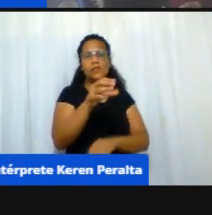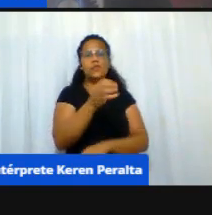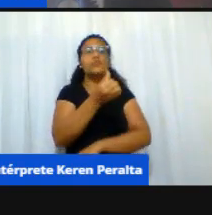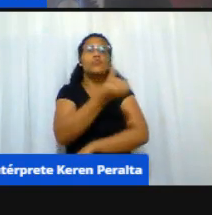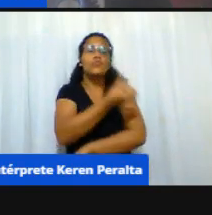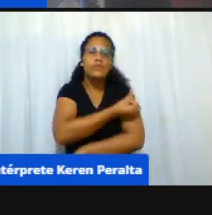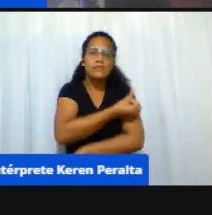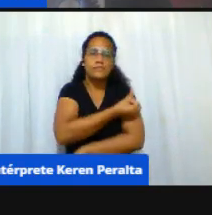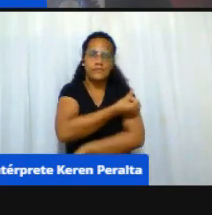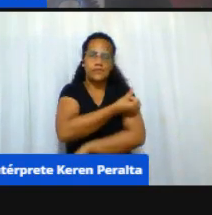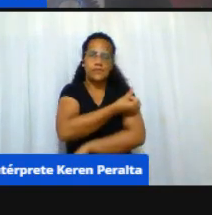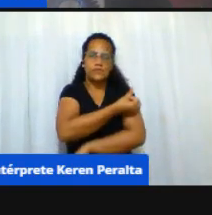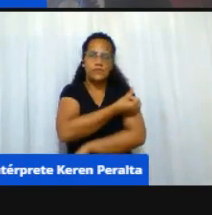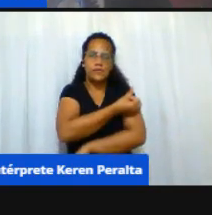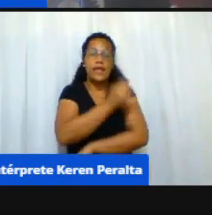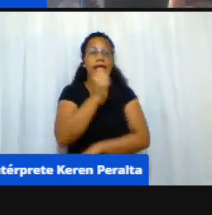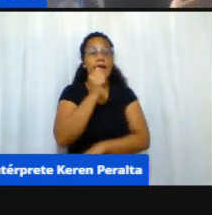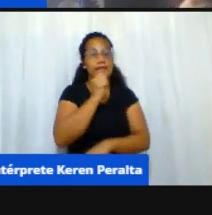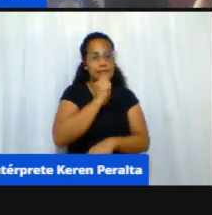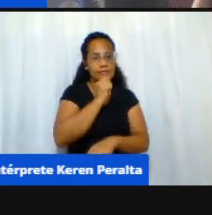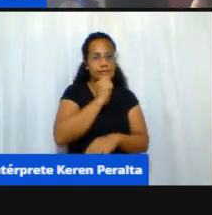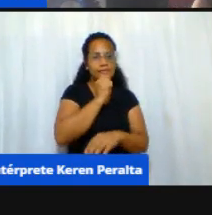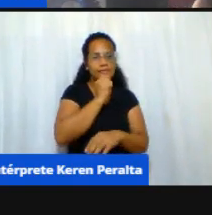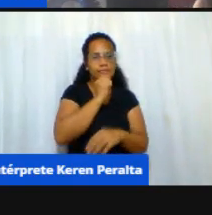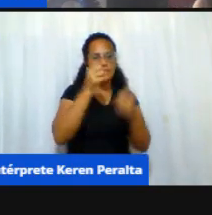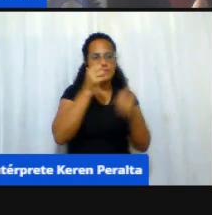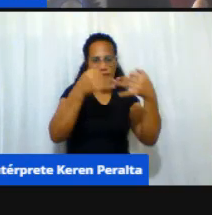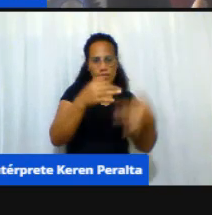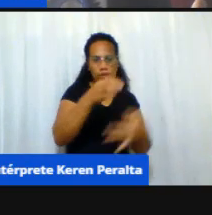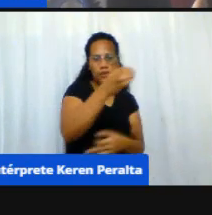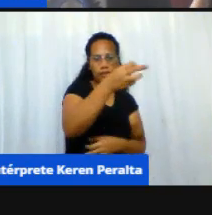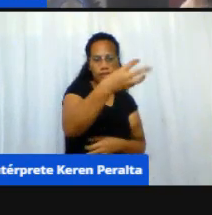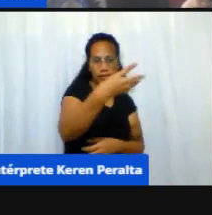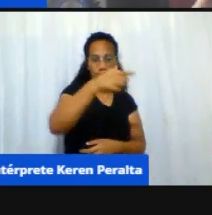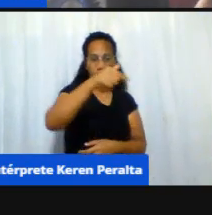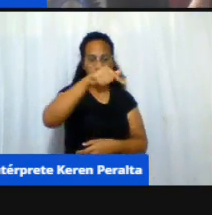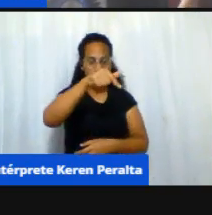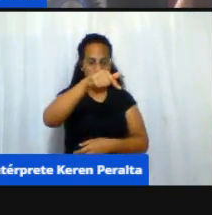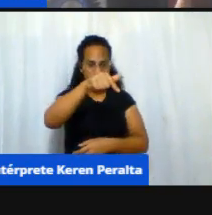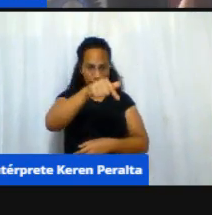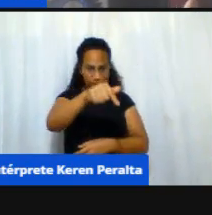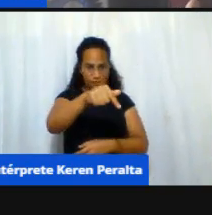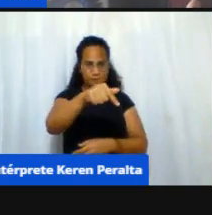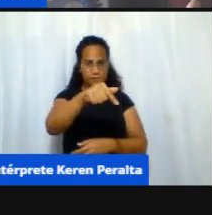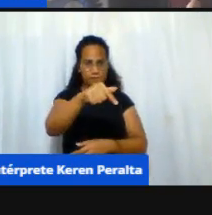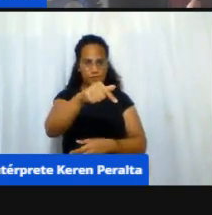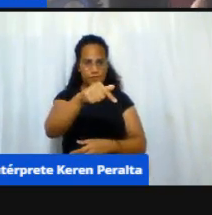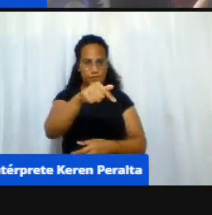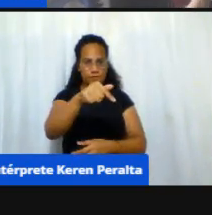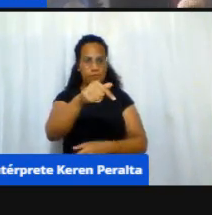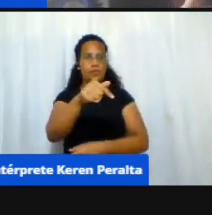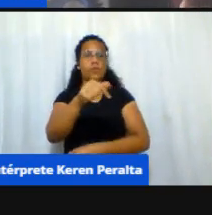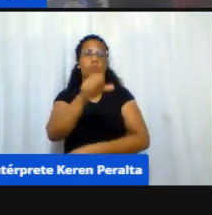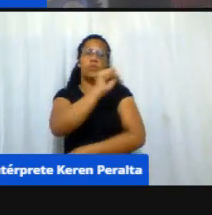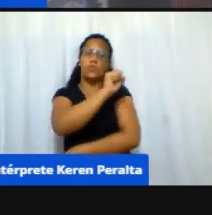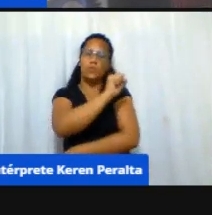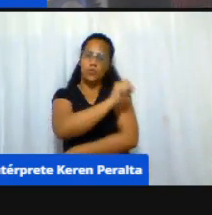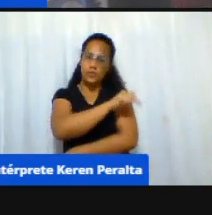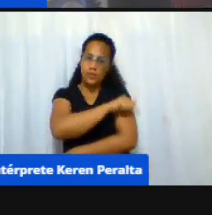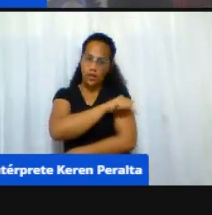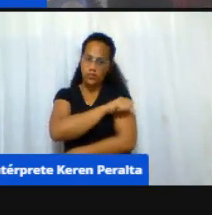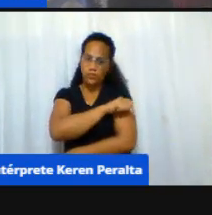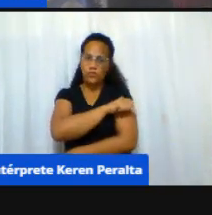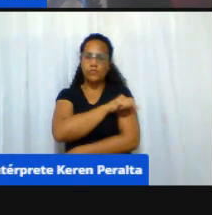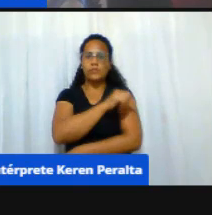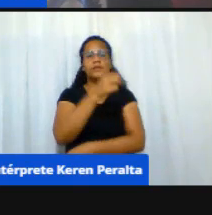esses 2 últimos anos e de específicas apenas 16 para o oitavo e 12 para o